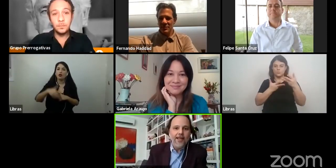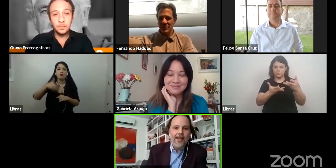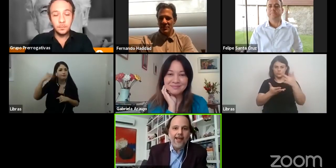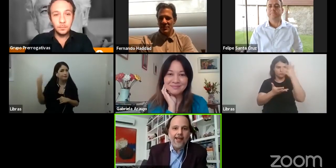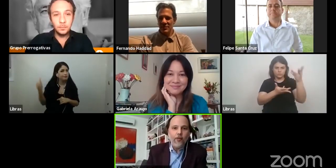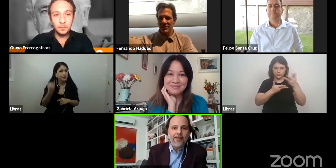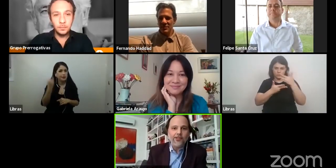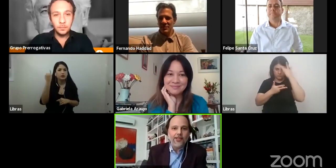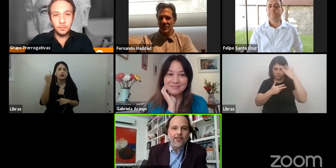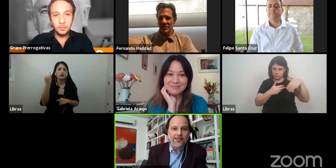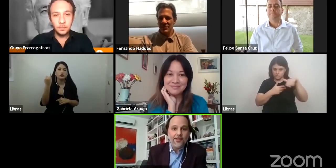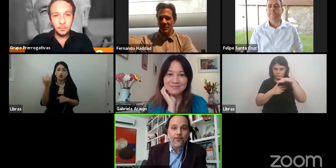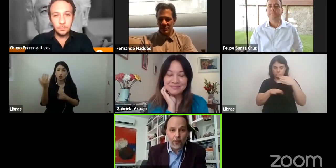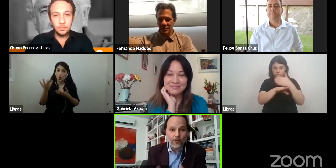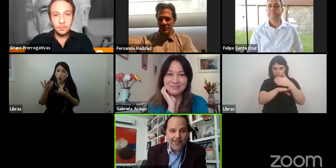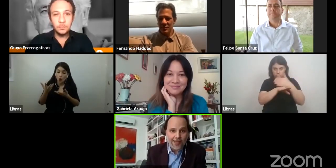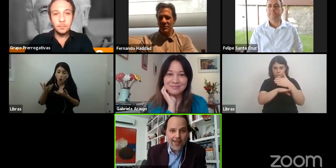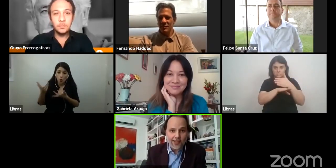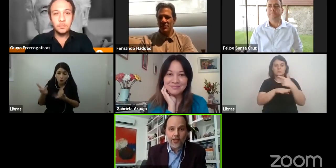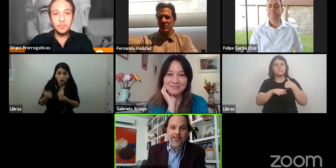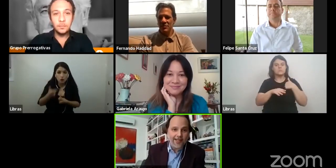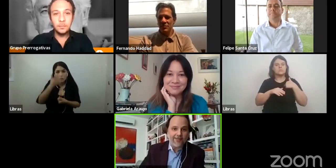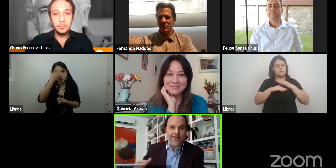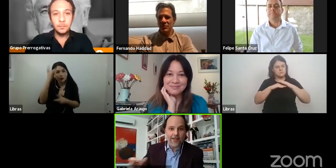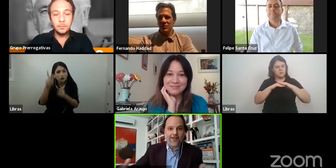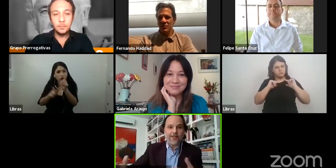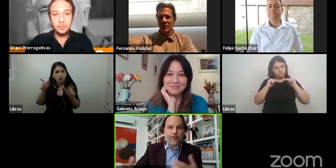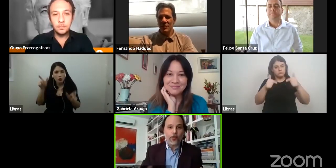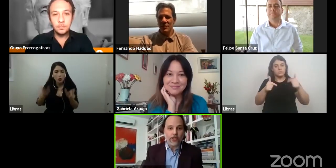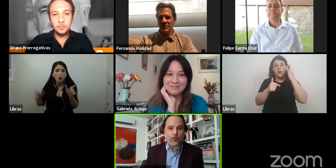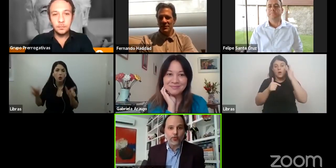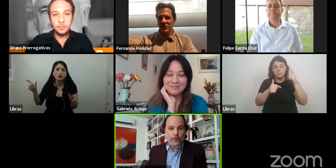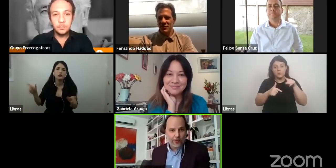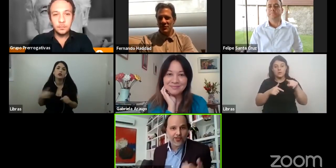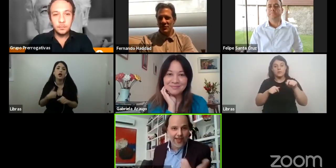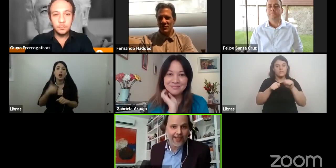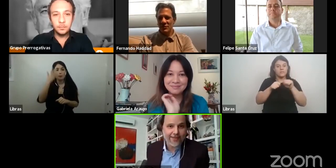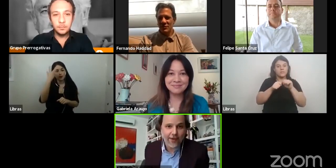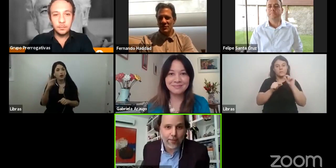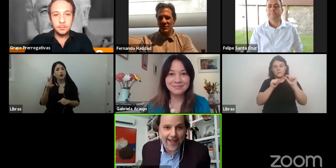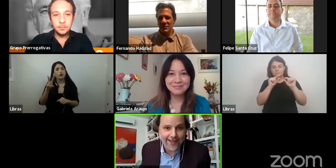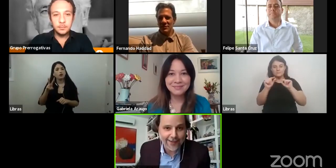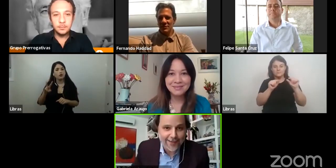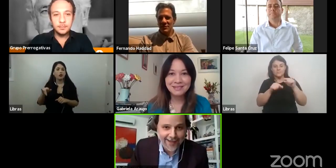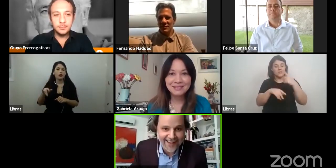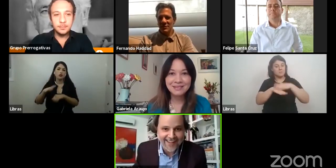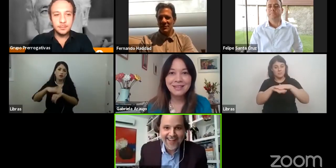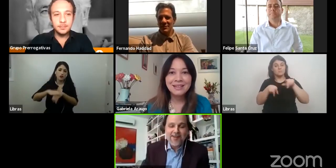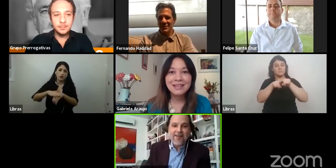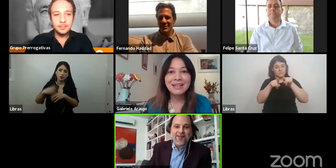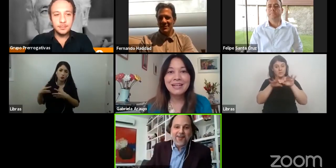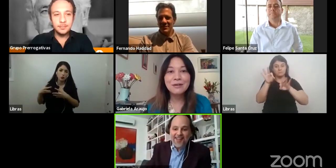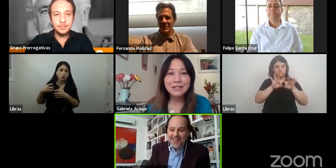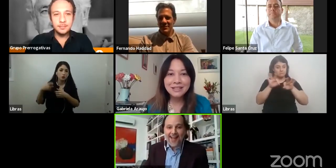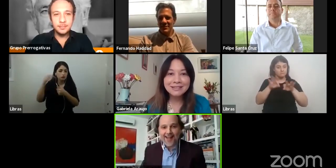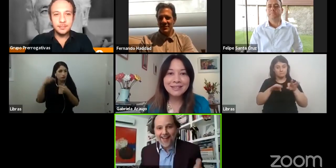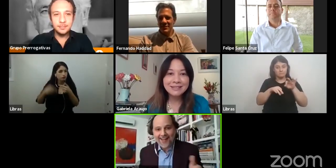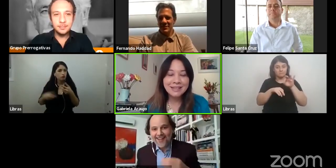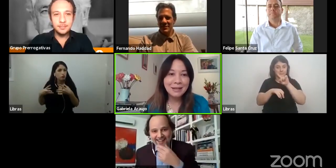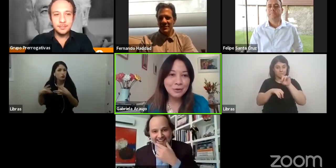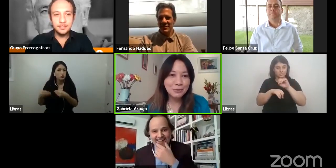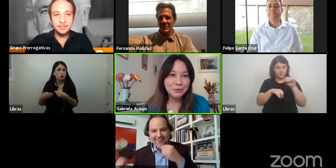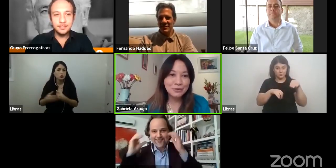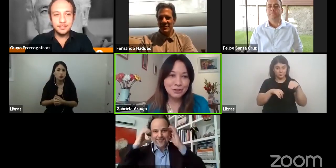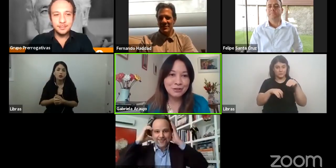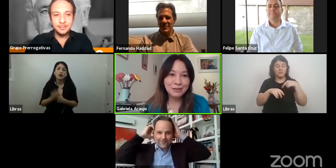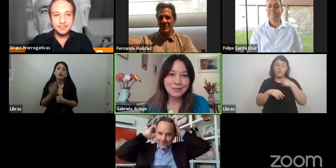pessoas, realmente se envolveu diretamente, e amanhã ele vai estar fazendo um pouco de tudo, porque eu acho que é ele que vai operar também, né? Mas